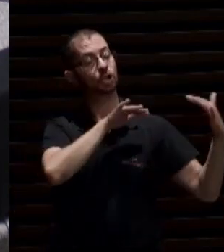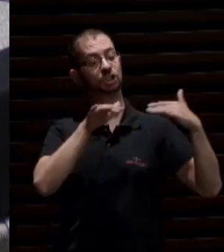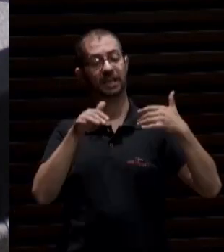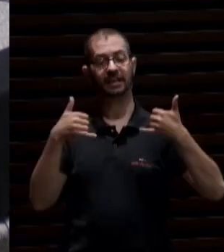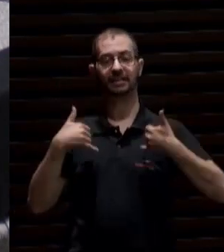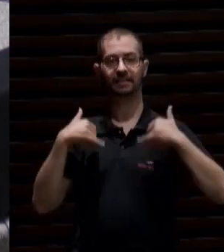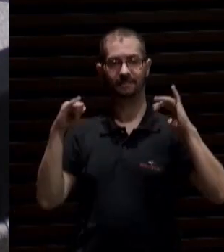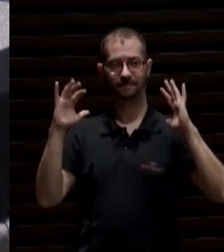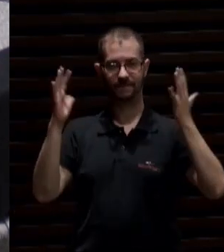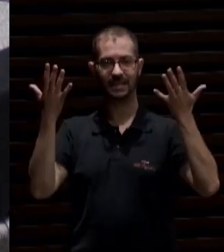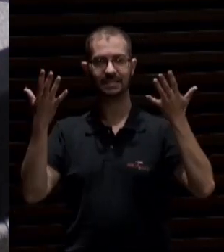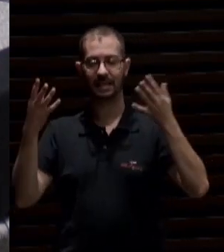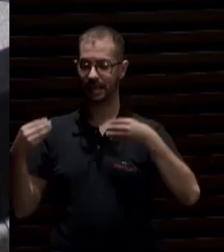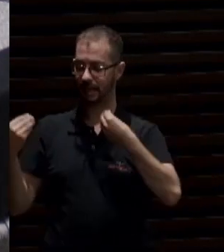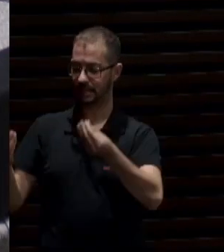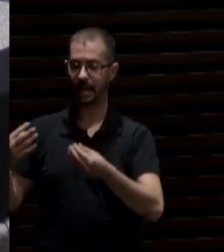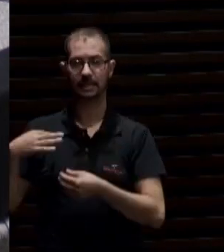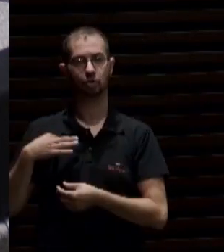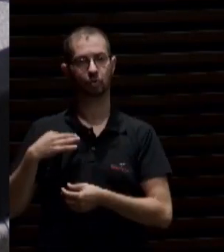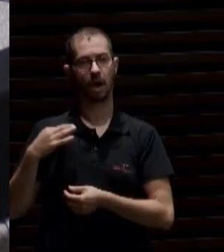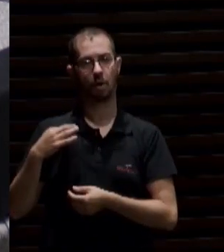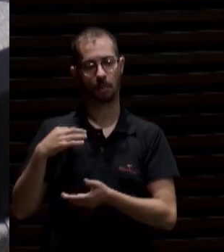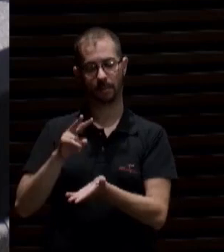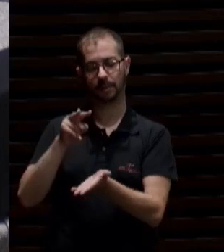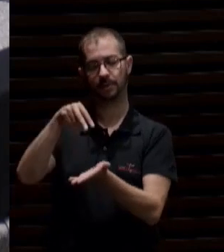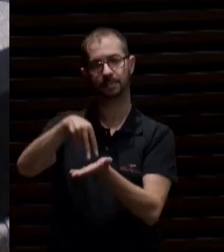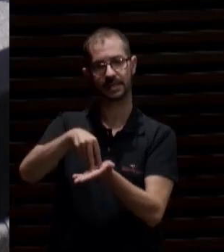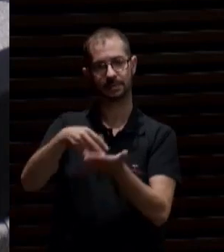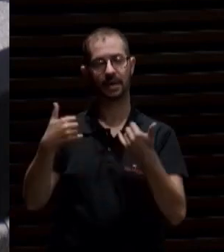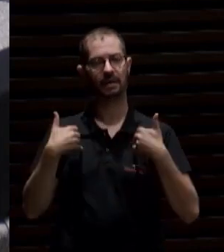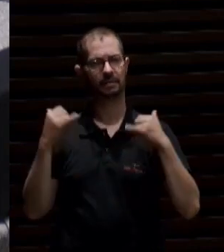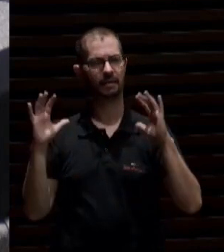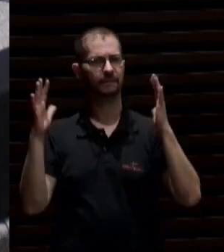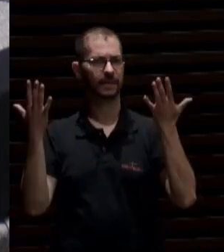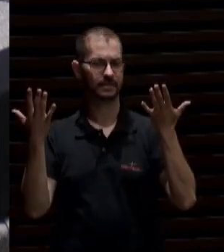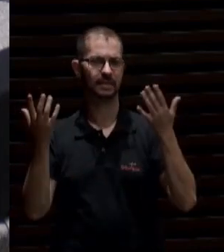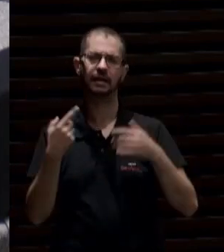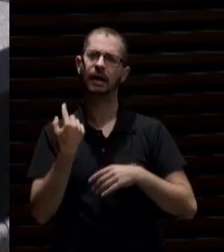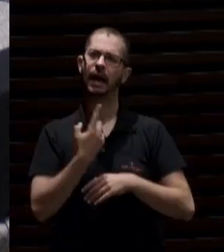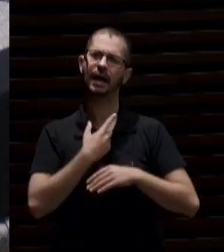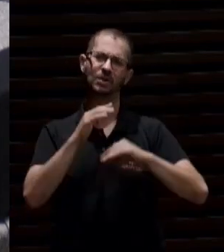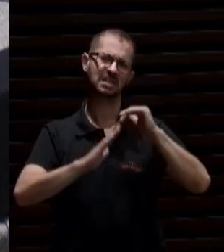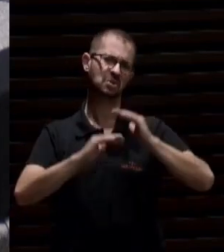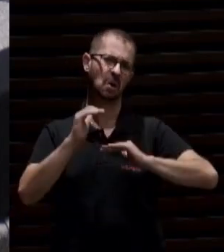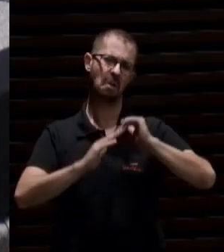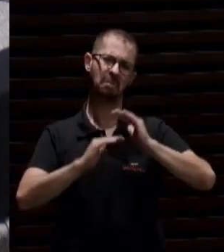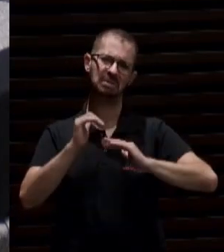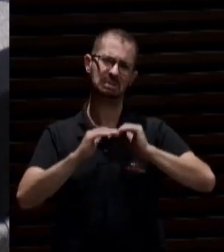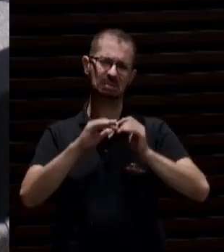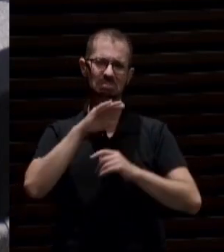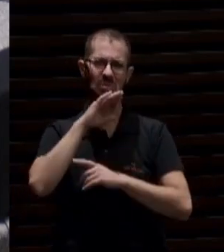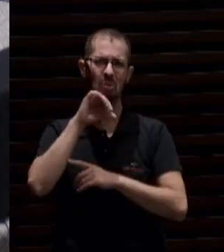sua vestimenta para que elas possam vestir e participar da festa. Meus irmãos, as nossas obras são trapos de imundícia. Mas